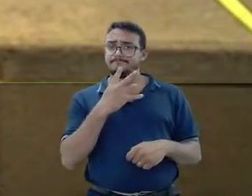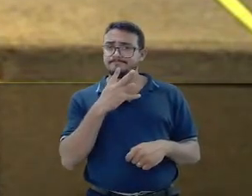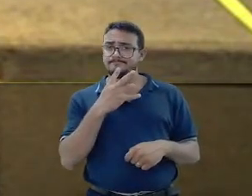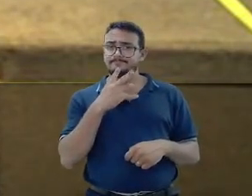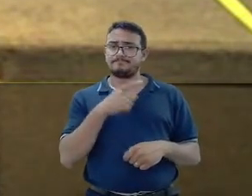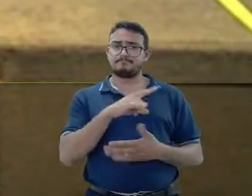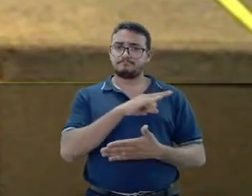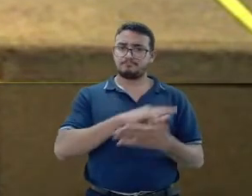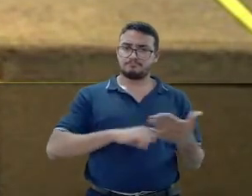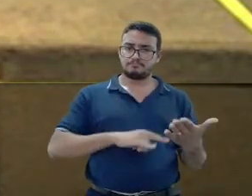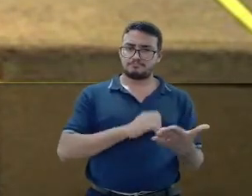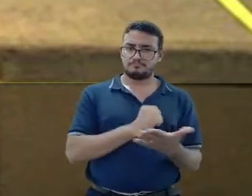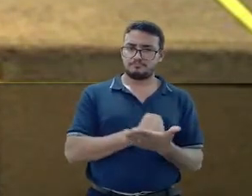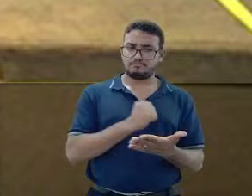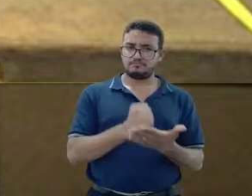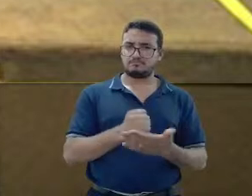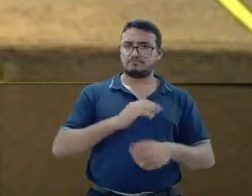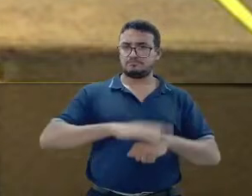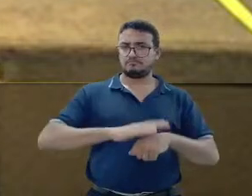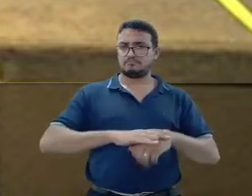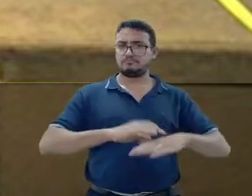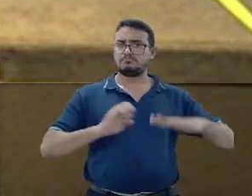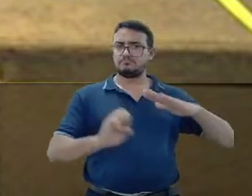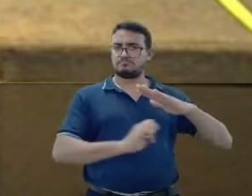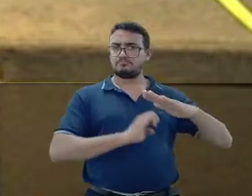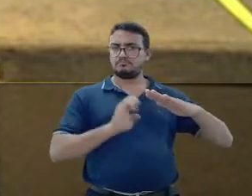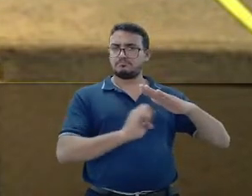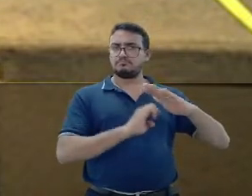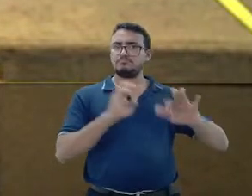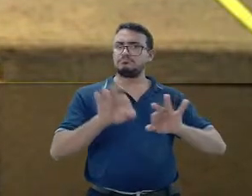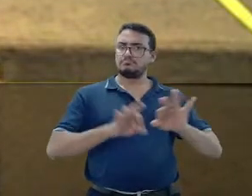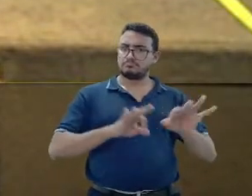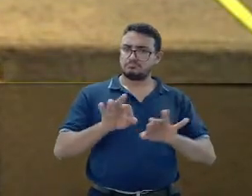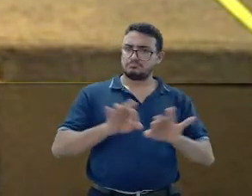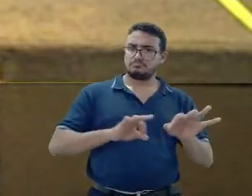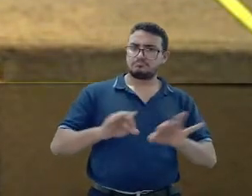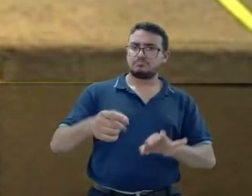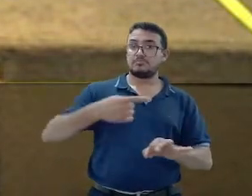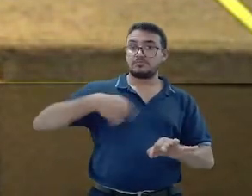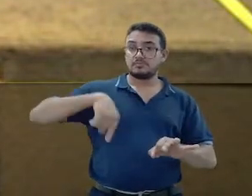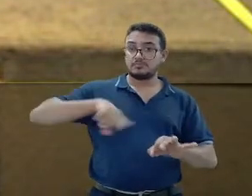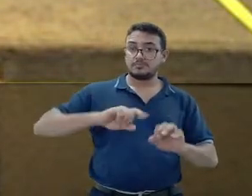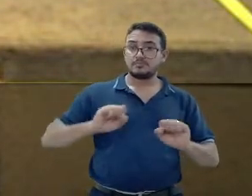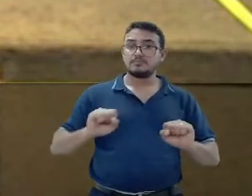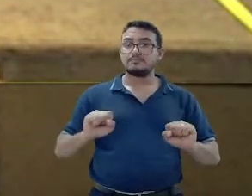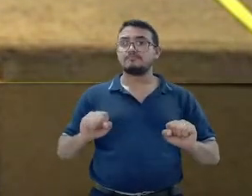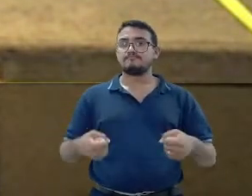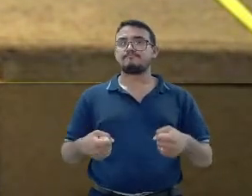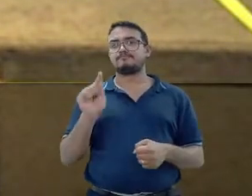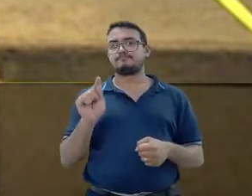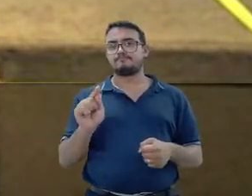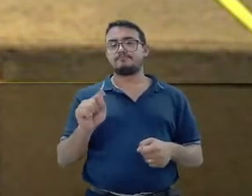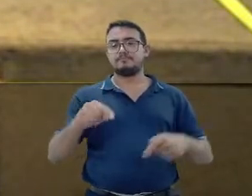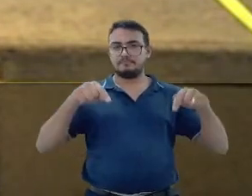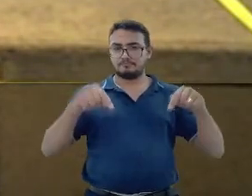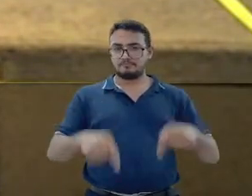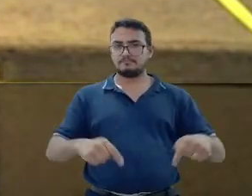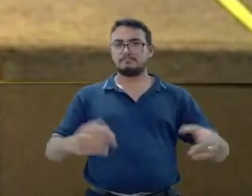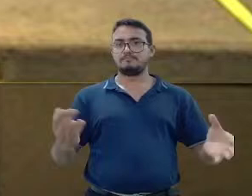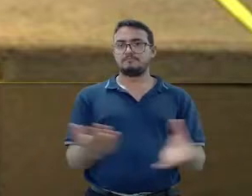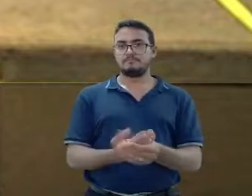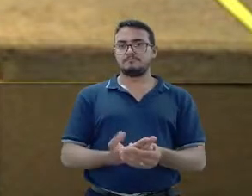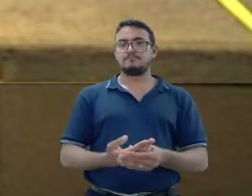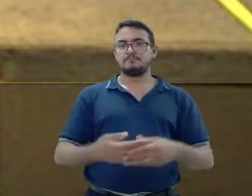documento elaborado pela empresa, nós defendemos que, neste caso, haveria necessidade, então, de